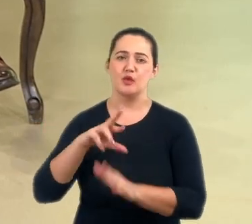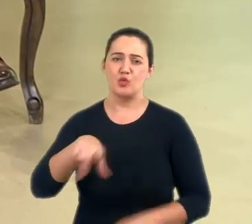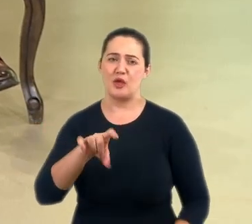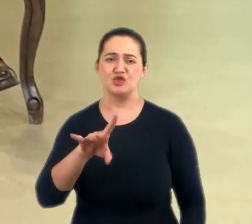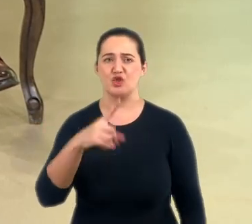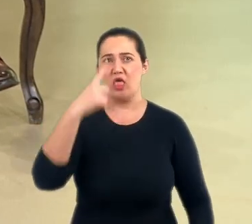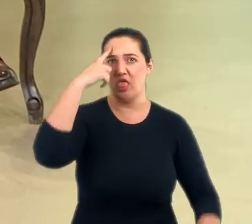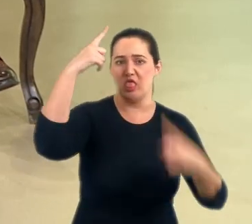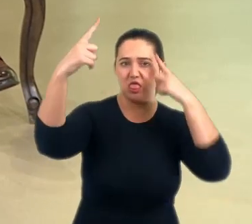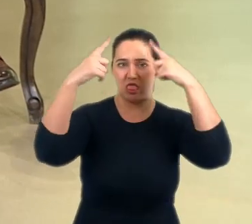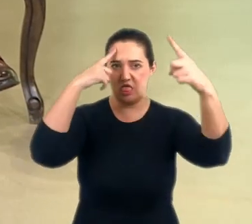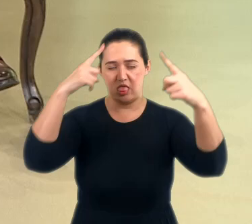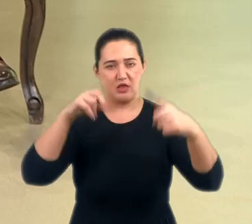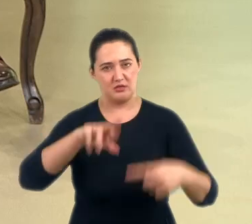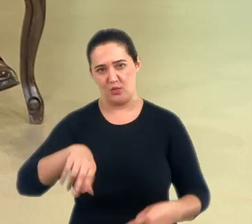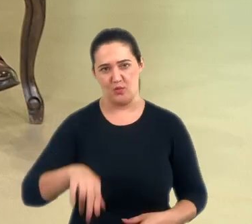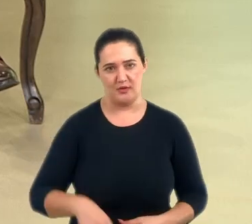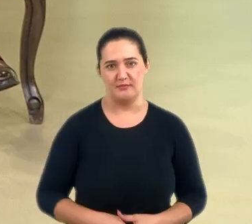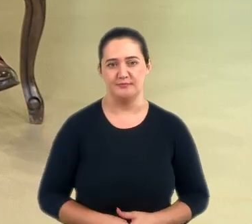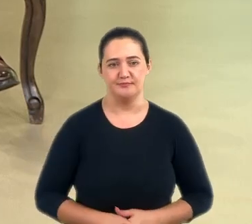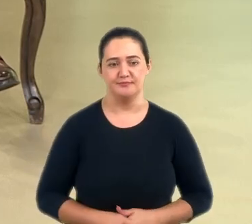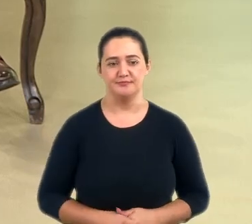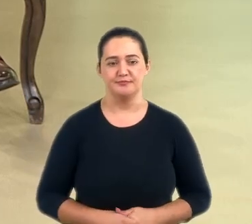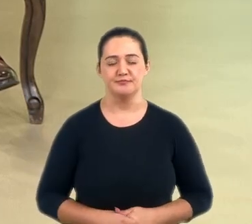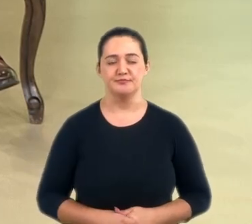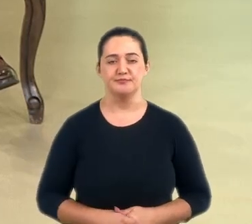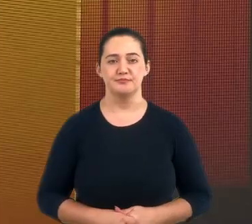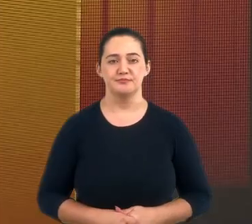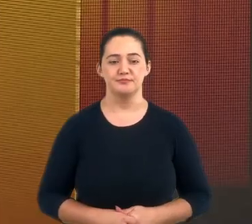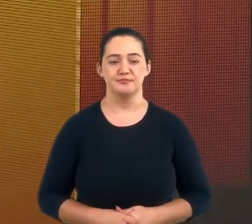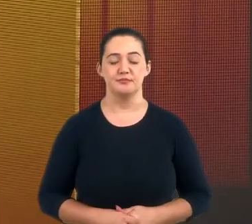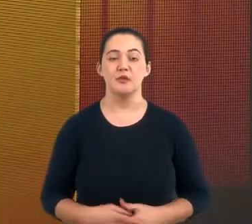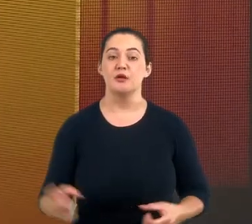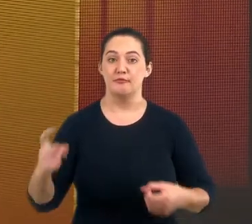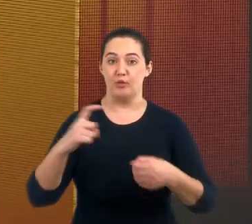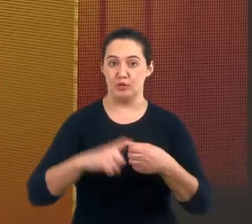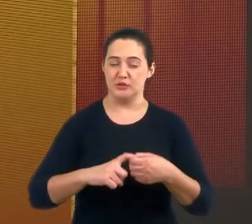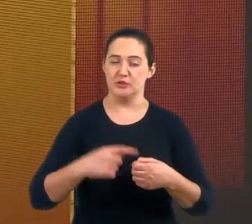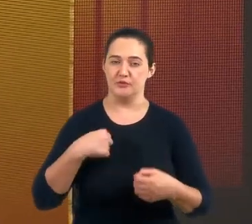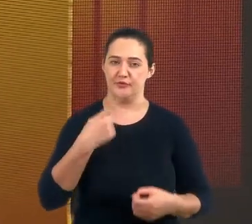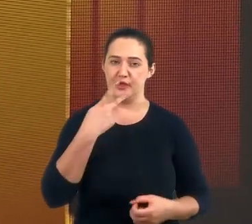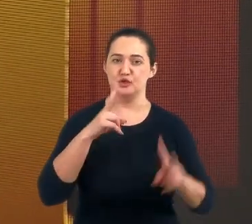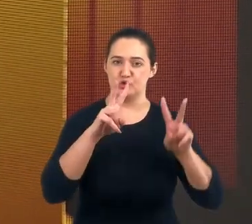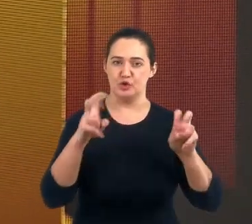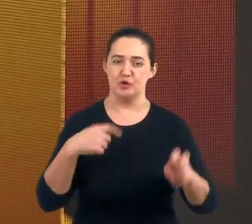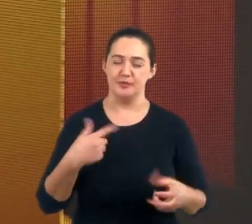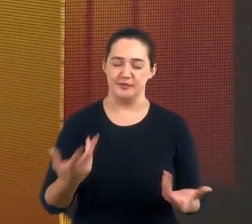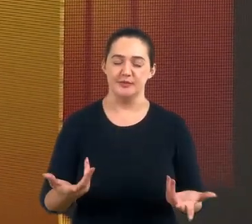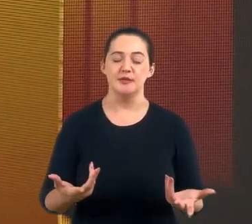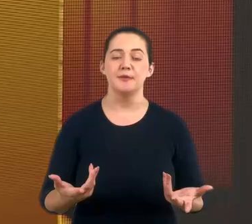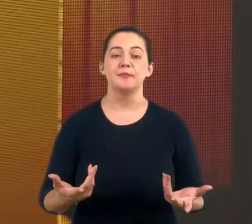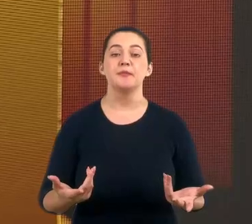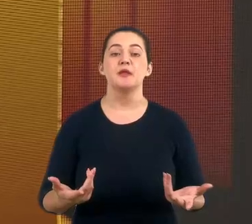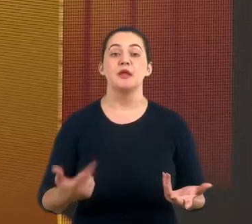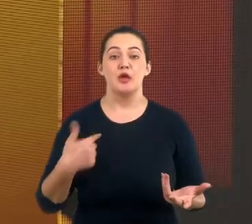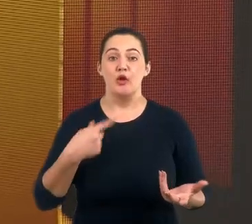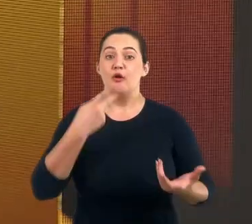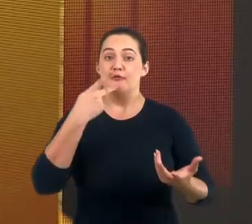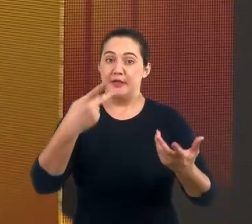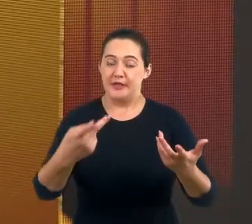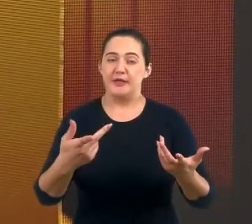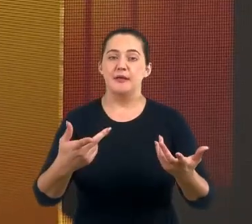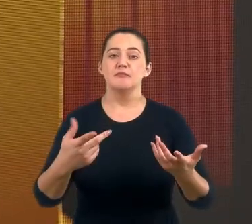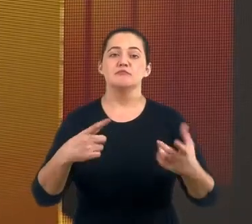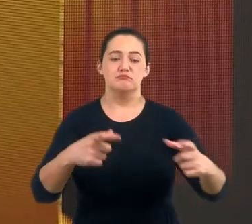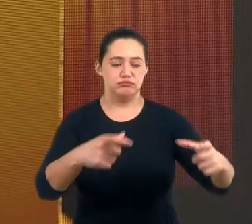algo descoberto de maneira apenas pueril. Voltando à argumentação que eu estava usando, eu disse que,